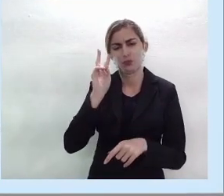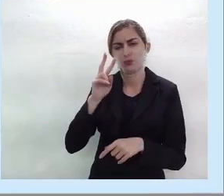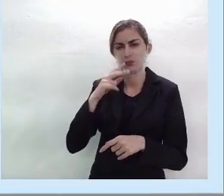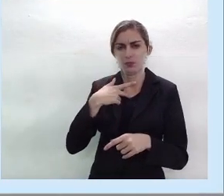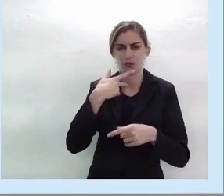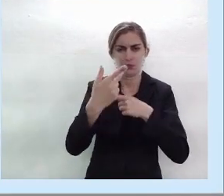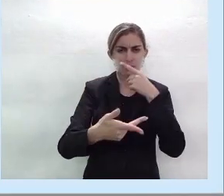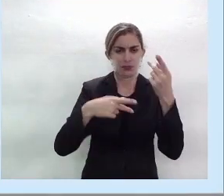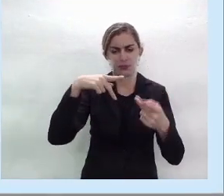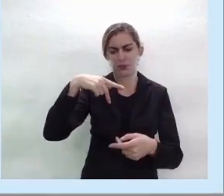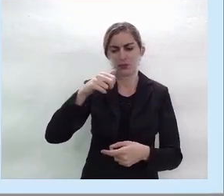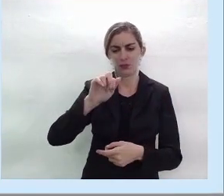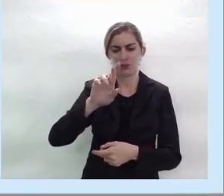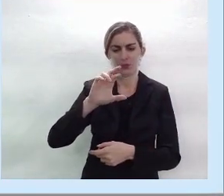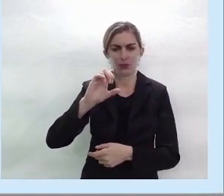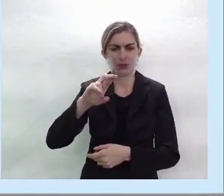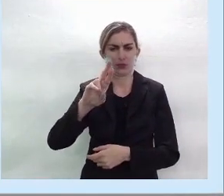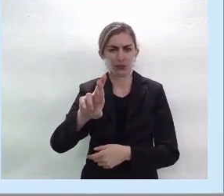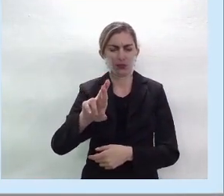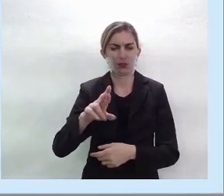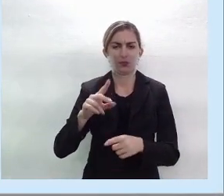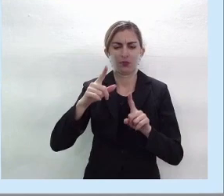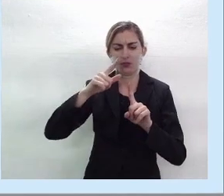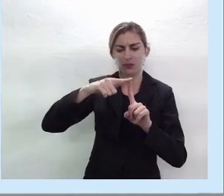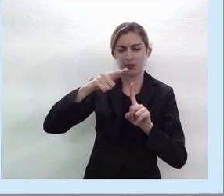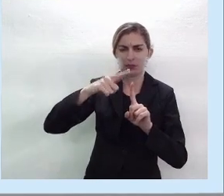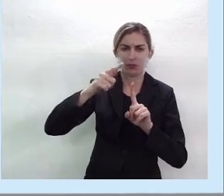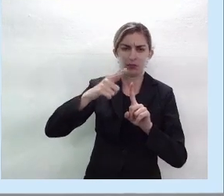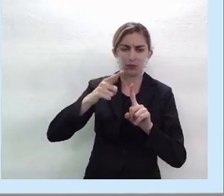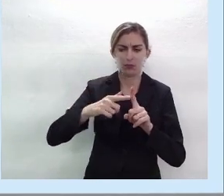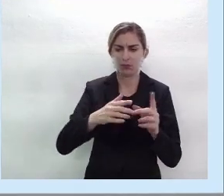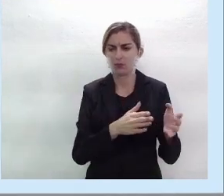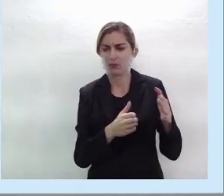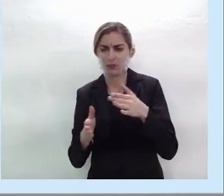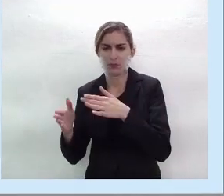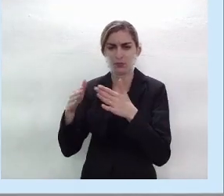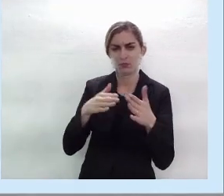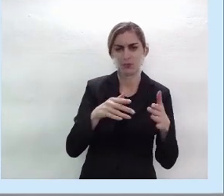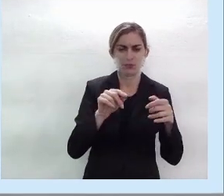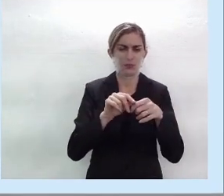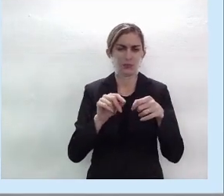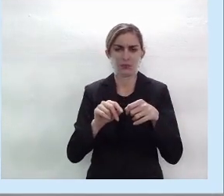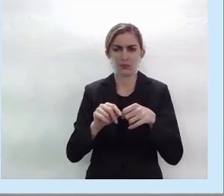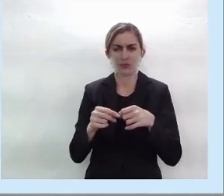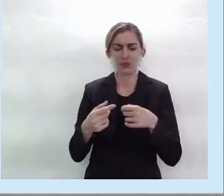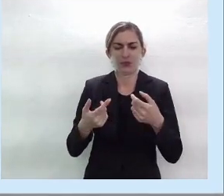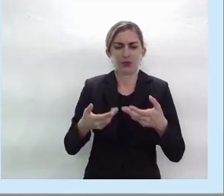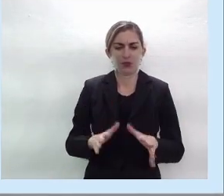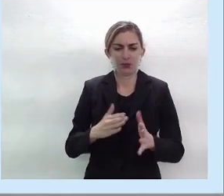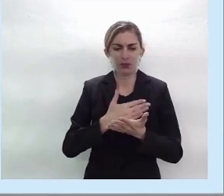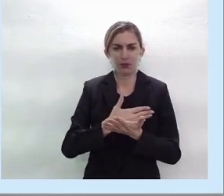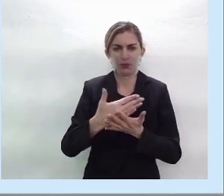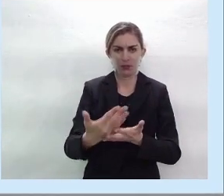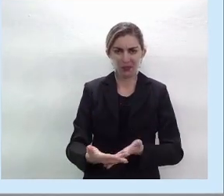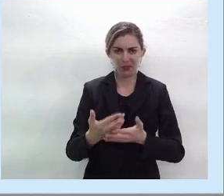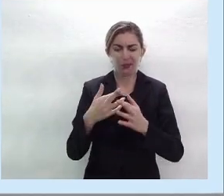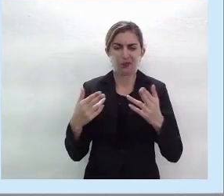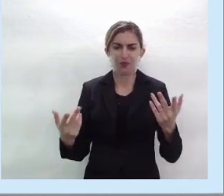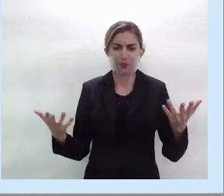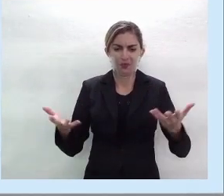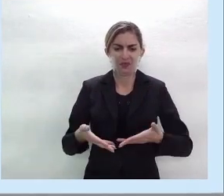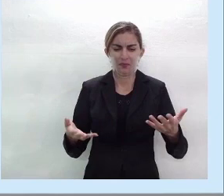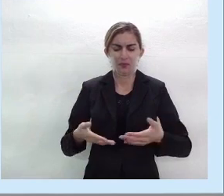poder relembrar o que a gente falou do parkour, os estilos, os tipos de manobras que se faz com o parkour, onde ele nasceu,